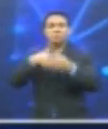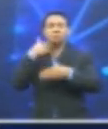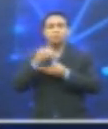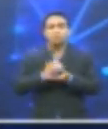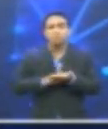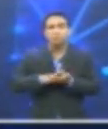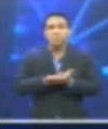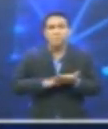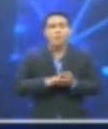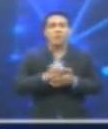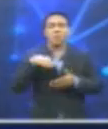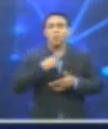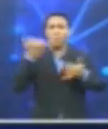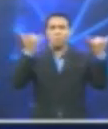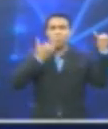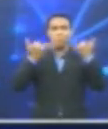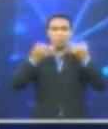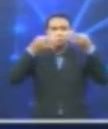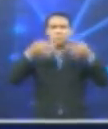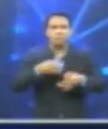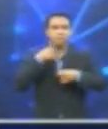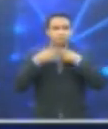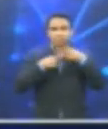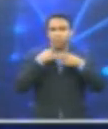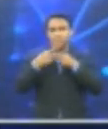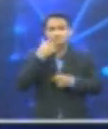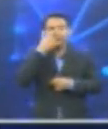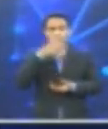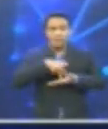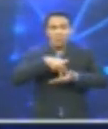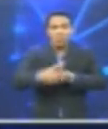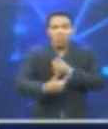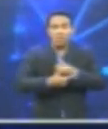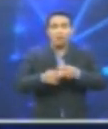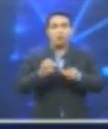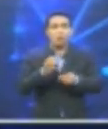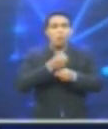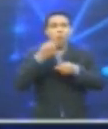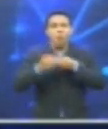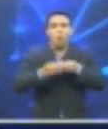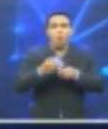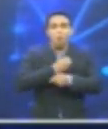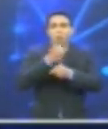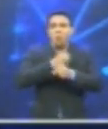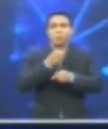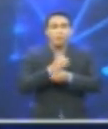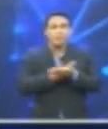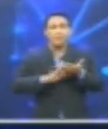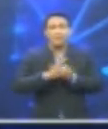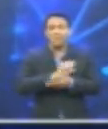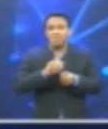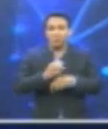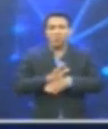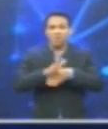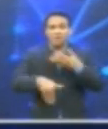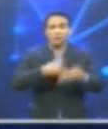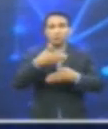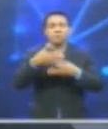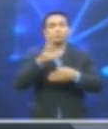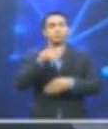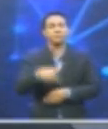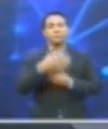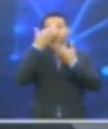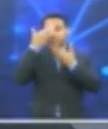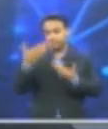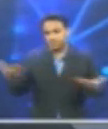ouvimos nada de concreto. Um resultado, uma atuação, uma obra, uma costura, uma realização em favor do Rio Grande do Norte. Obrigado,